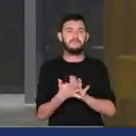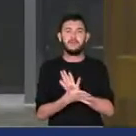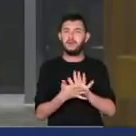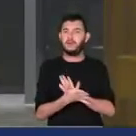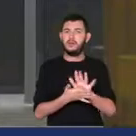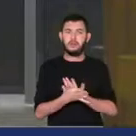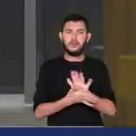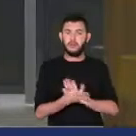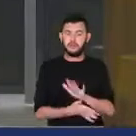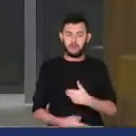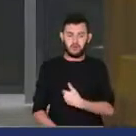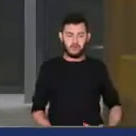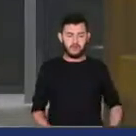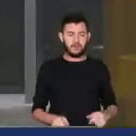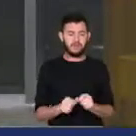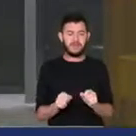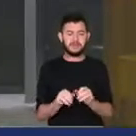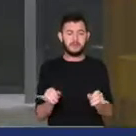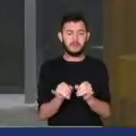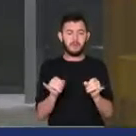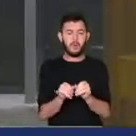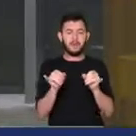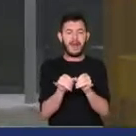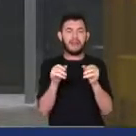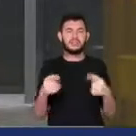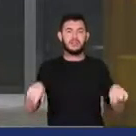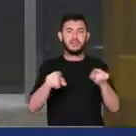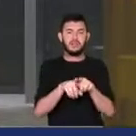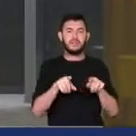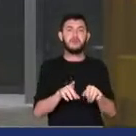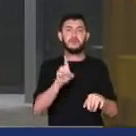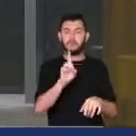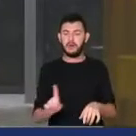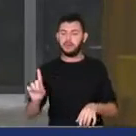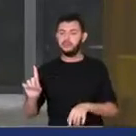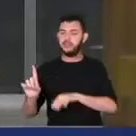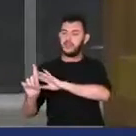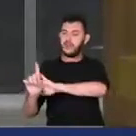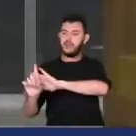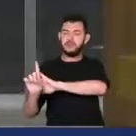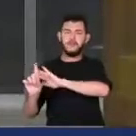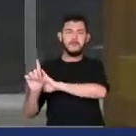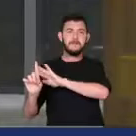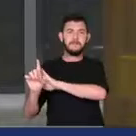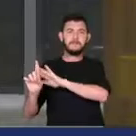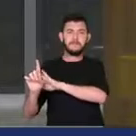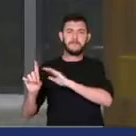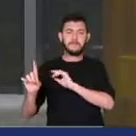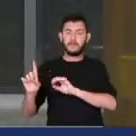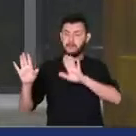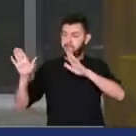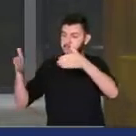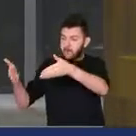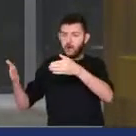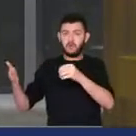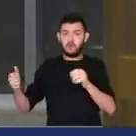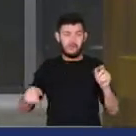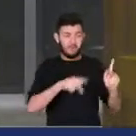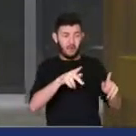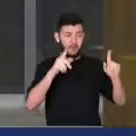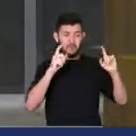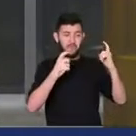para uma base radical de extrema direita sem se preocupar com o povo. Um governo que se preocupou